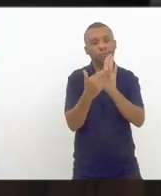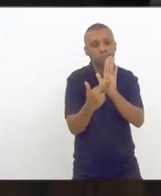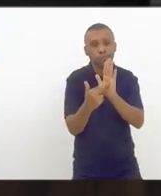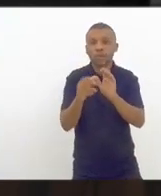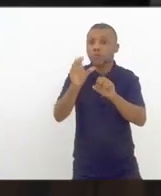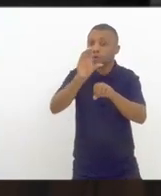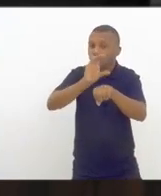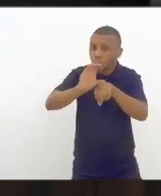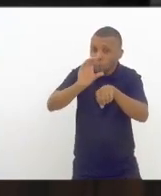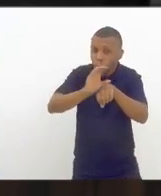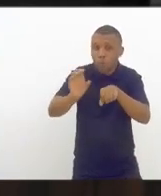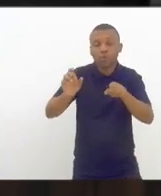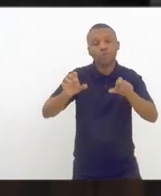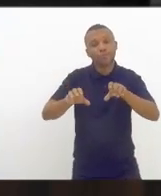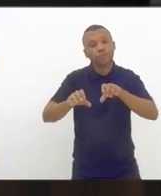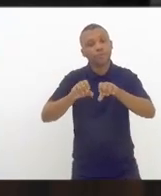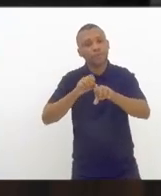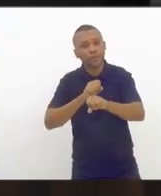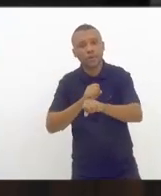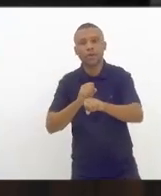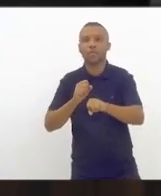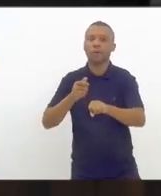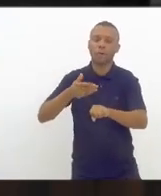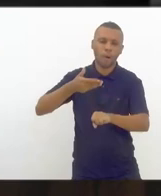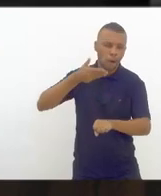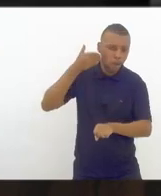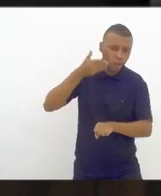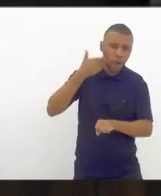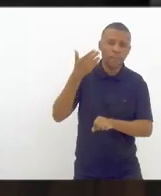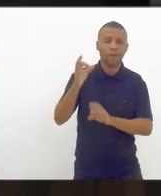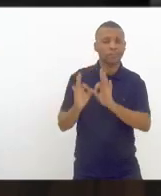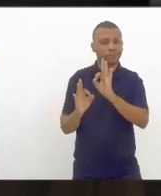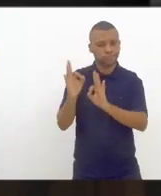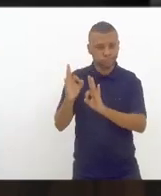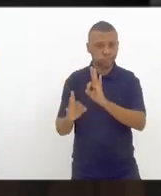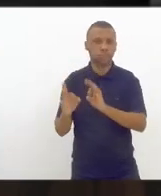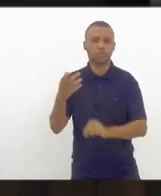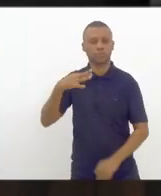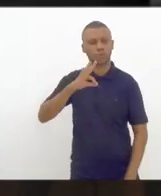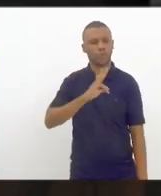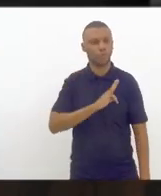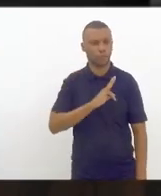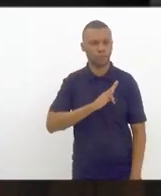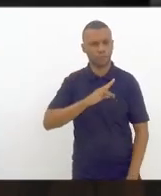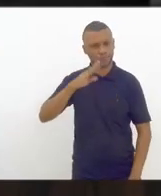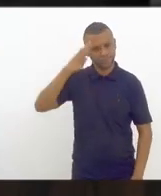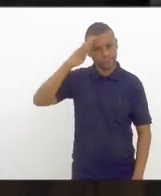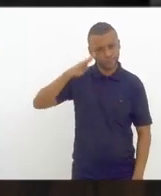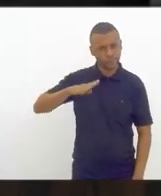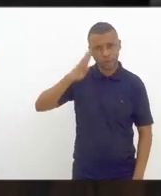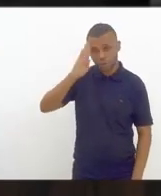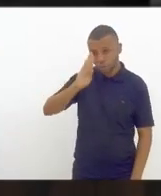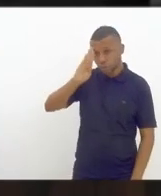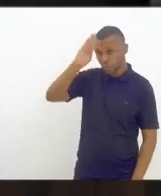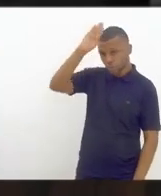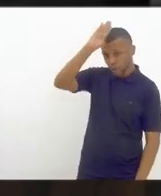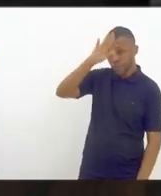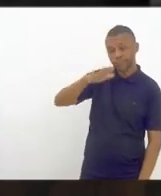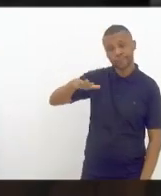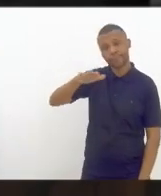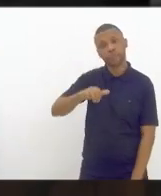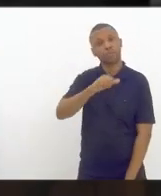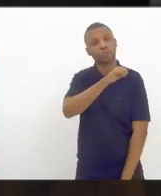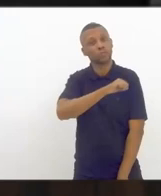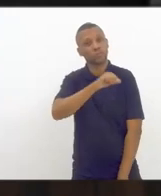cursos de formação, aprimoramento e aperfeiçoamento das praças da Polícia Militar no Estado do Rio de Janeiro e do Corpo de Bombeiro Militar do Estado